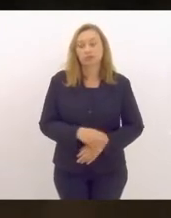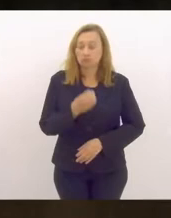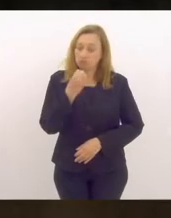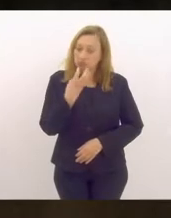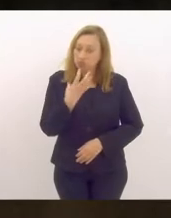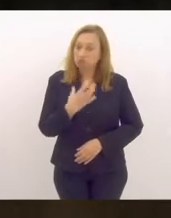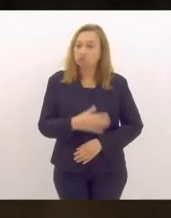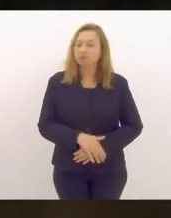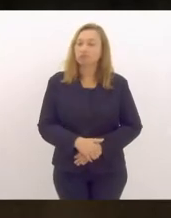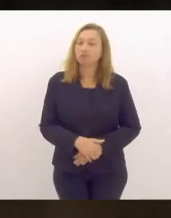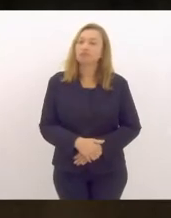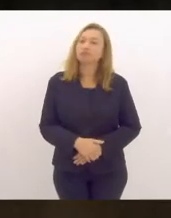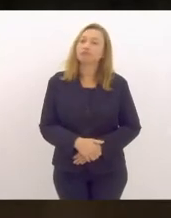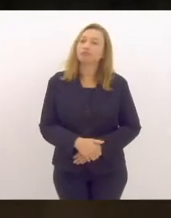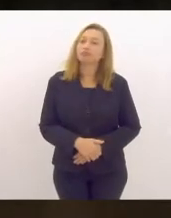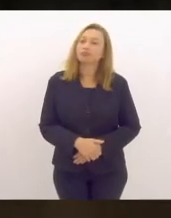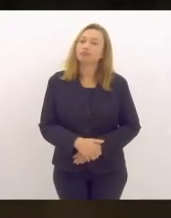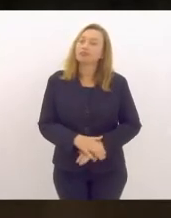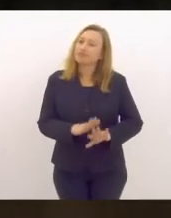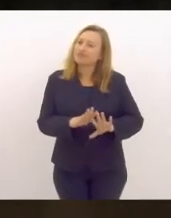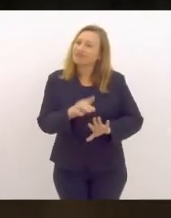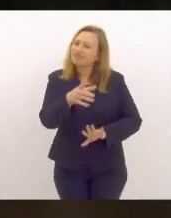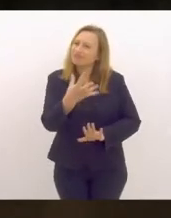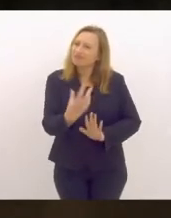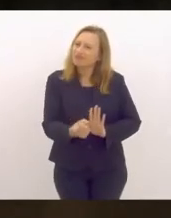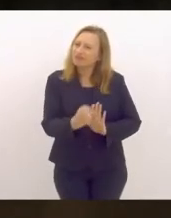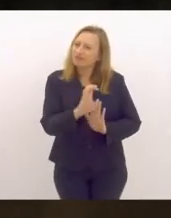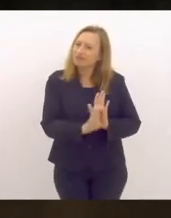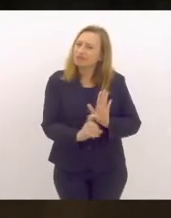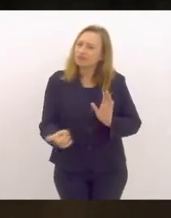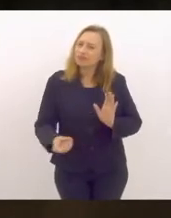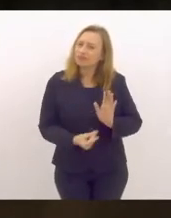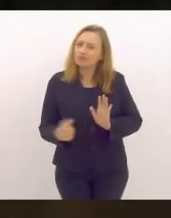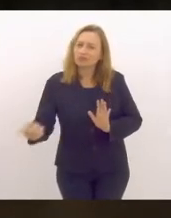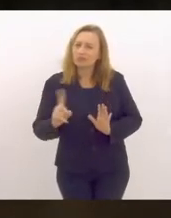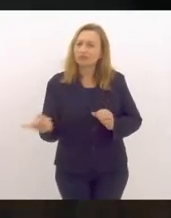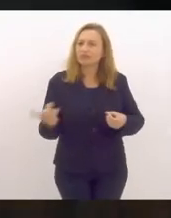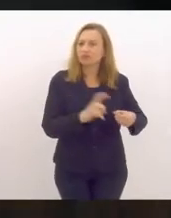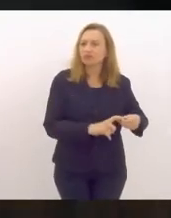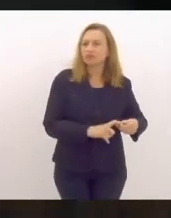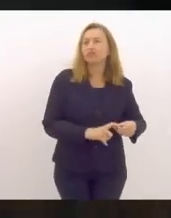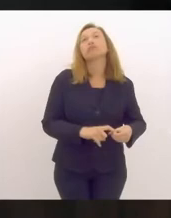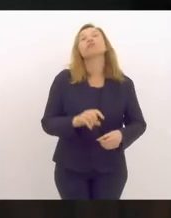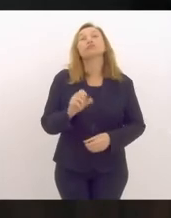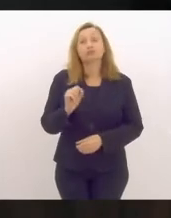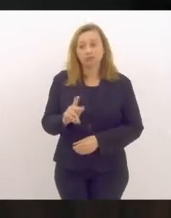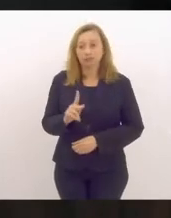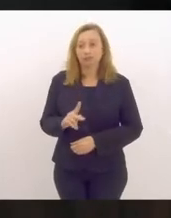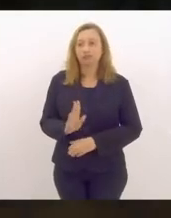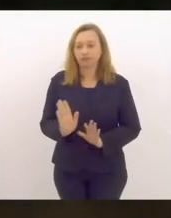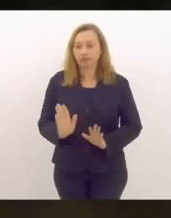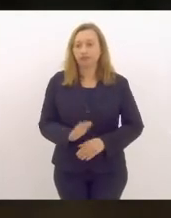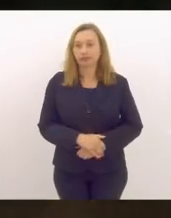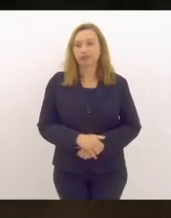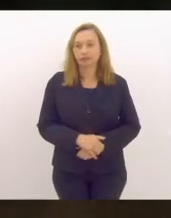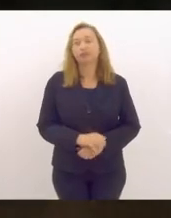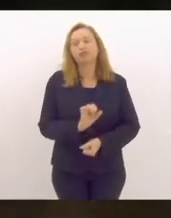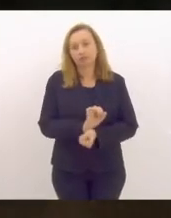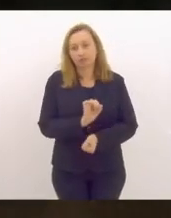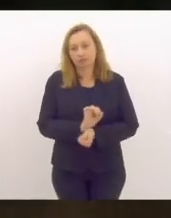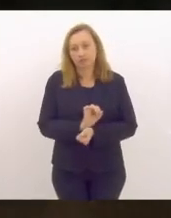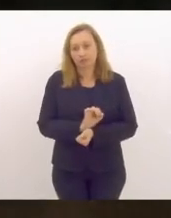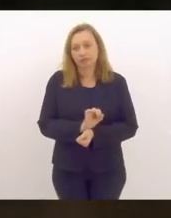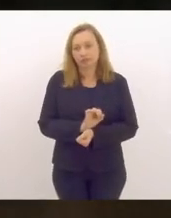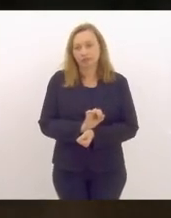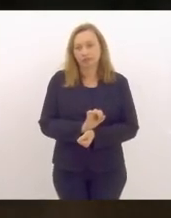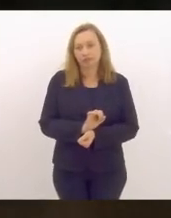recomendável... Ele recebeu emendas, sai e não volta. Recebeu emenda? Recebeu. Exatamente, para guardar o